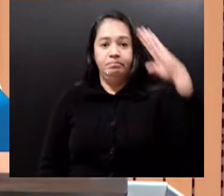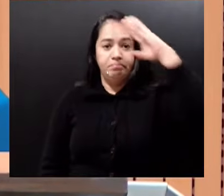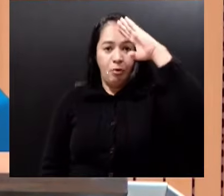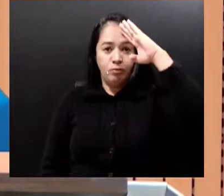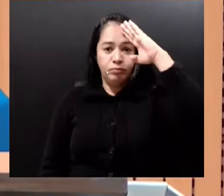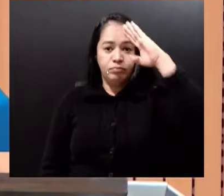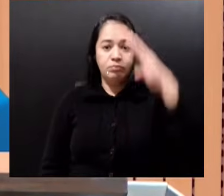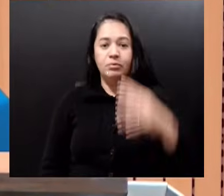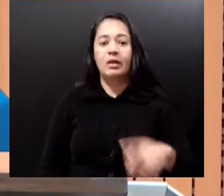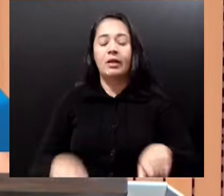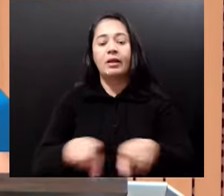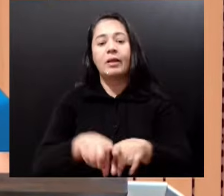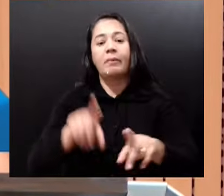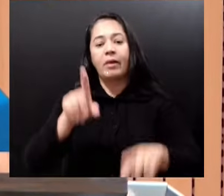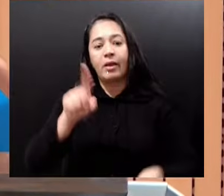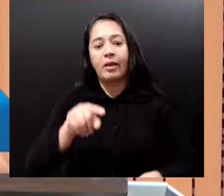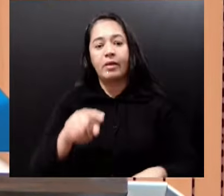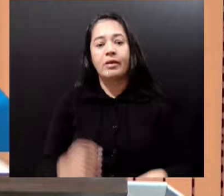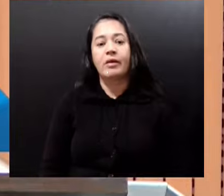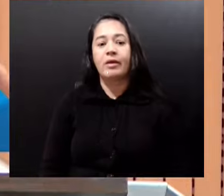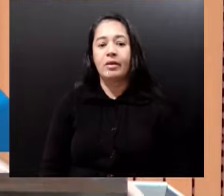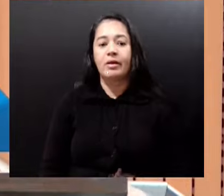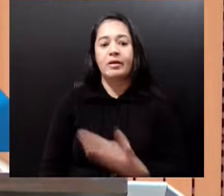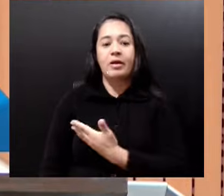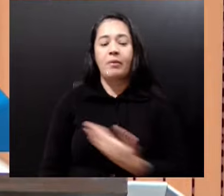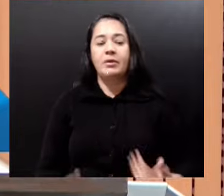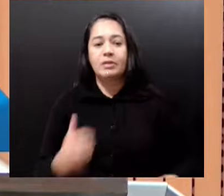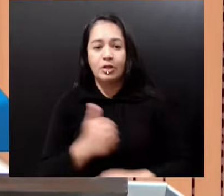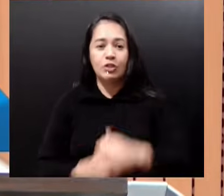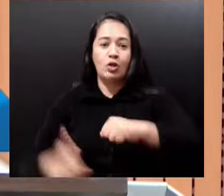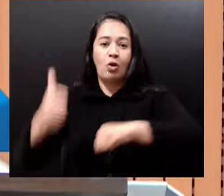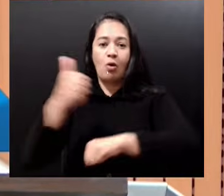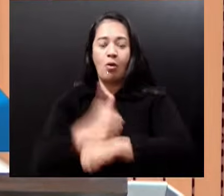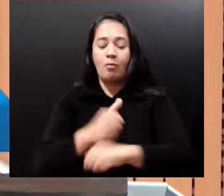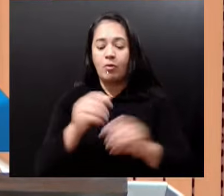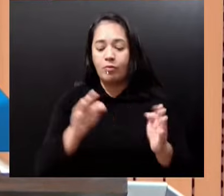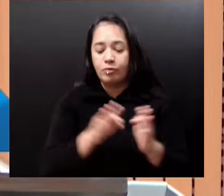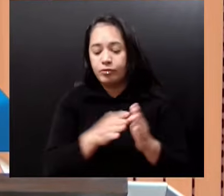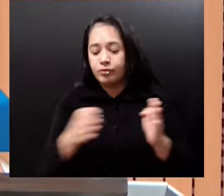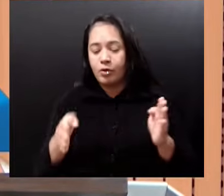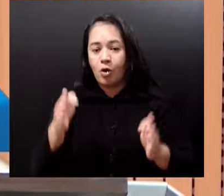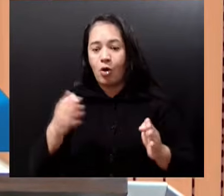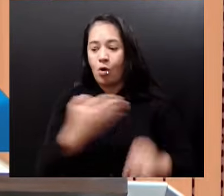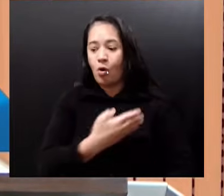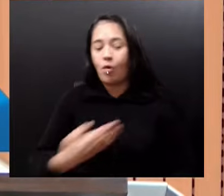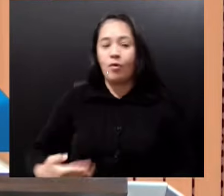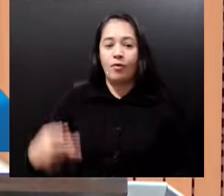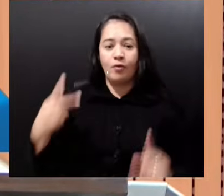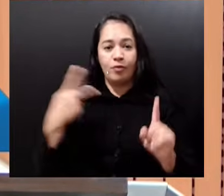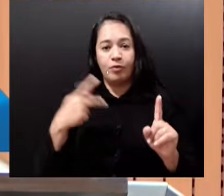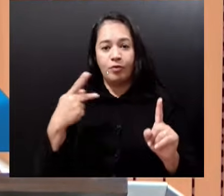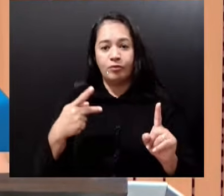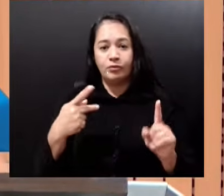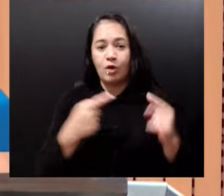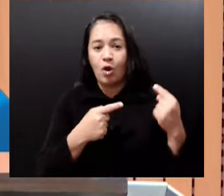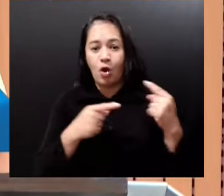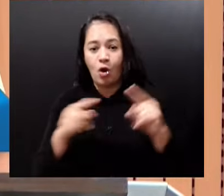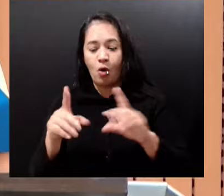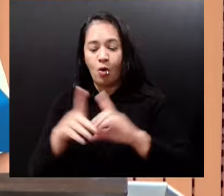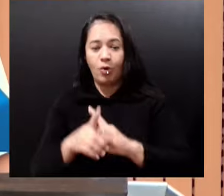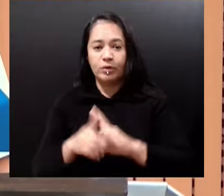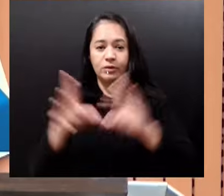é um ex-presidente golpista, que durante todo o seu governo conspirou contra a democracia